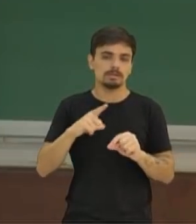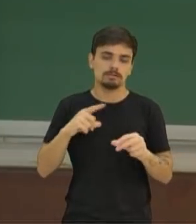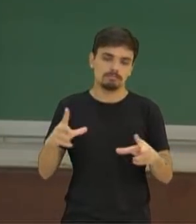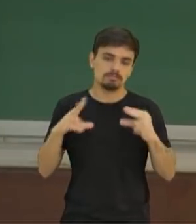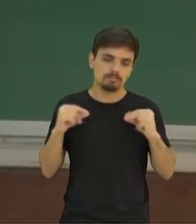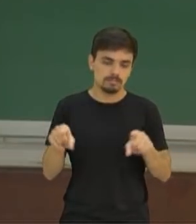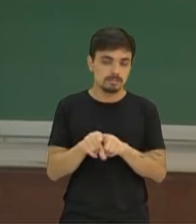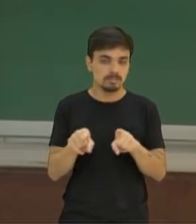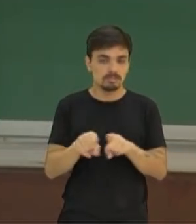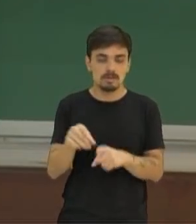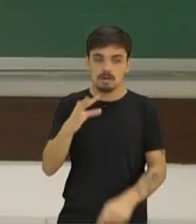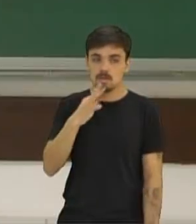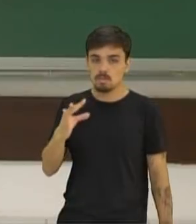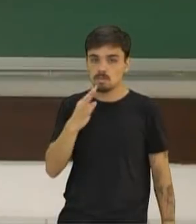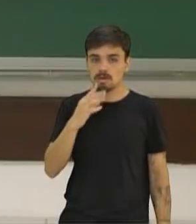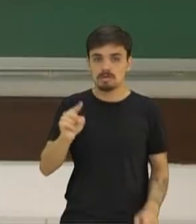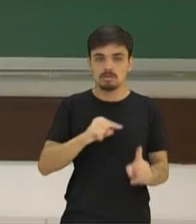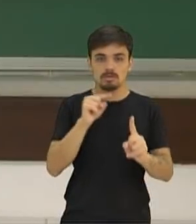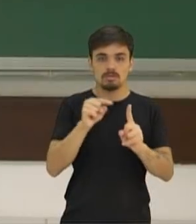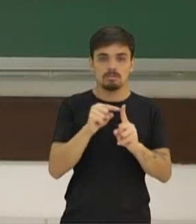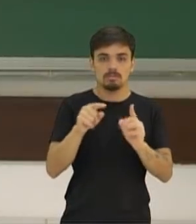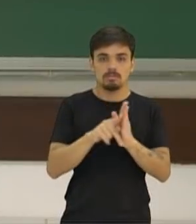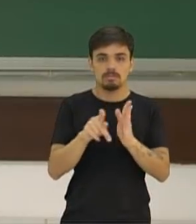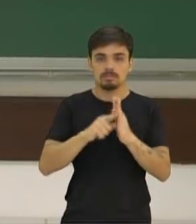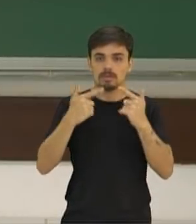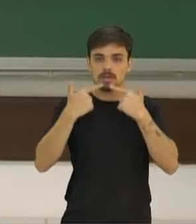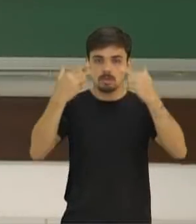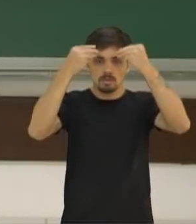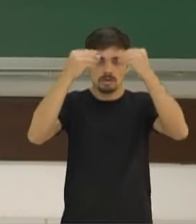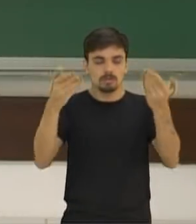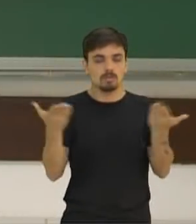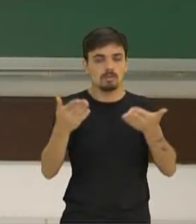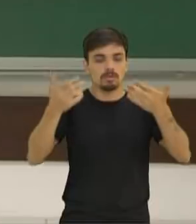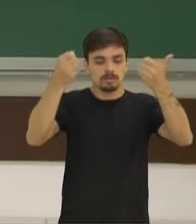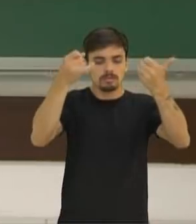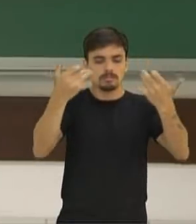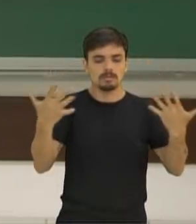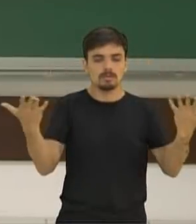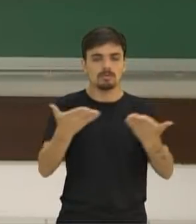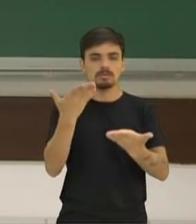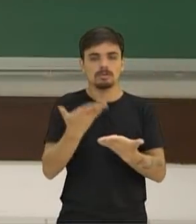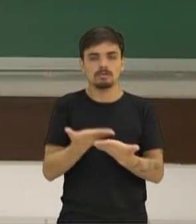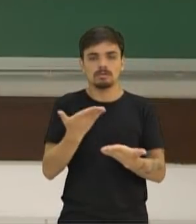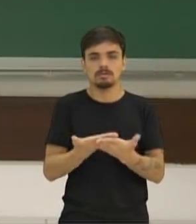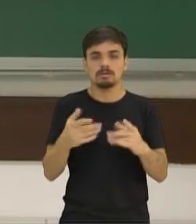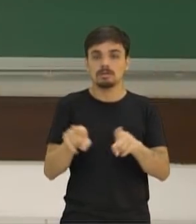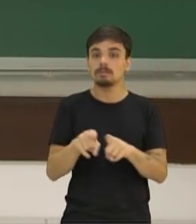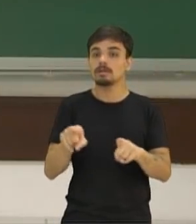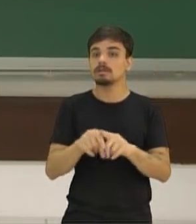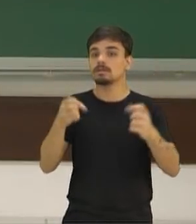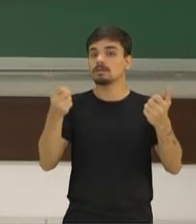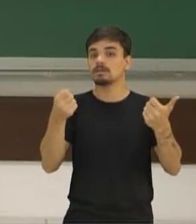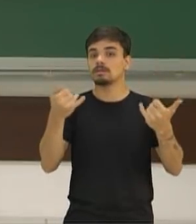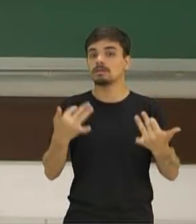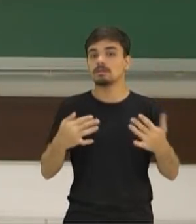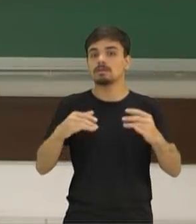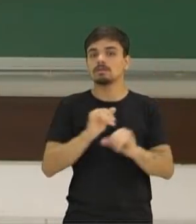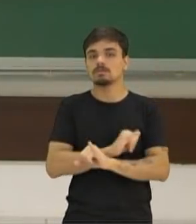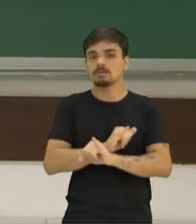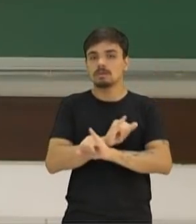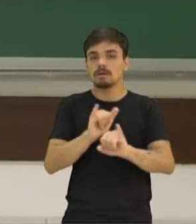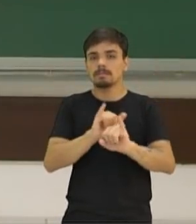recebido. E também conhecer as funções de linguagem. Tudo isso nós vamos falar na aula de hoje e nós vamos falar de